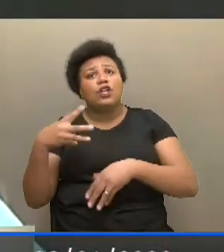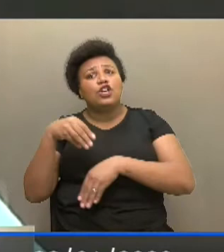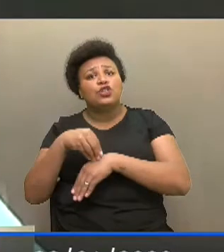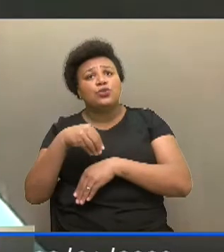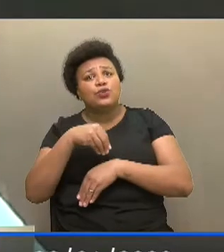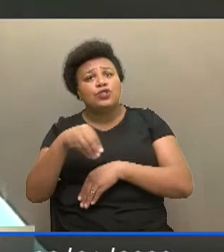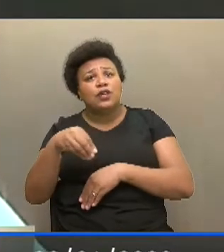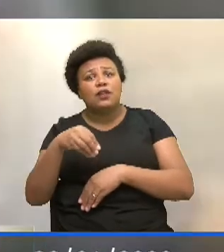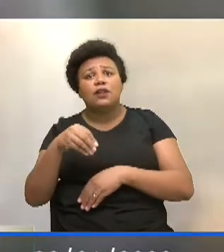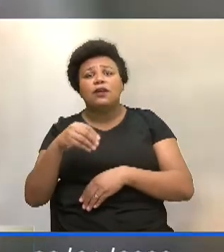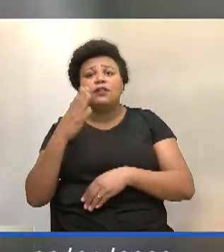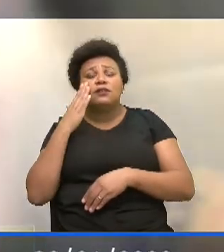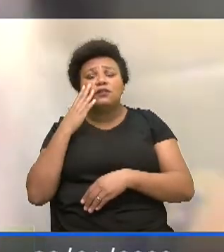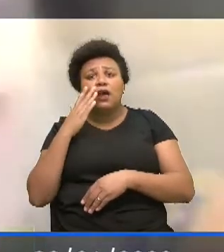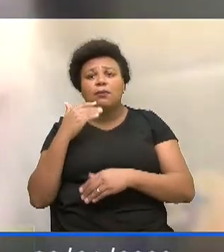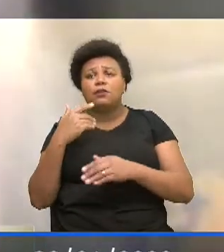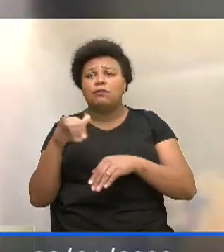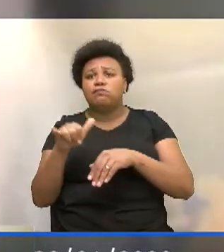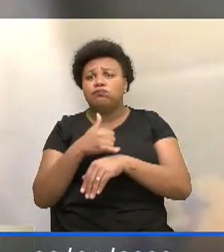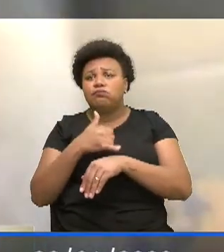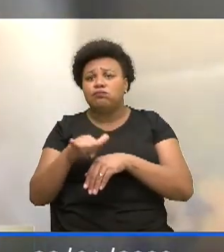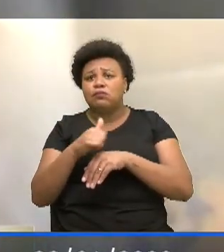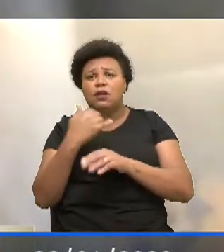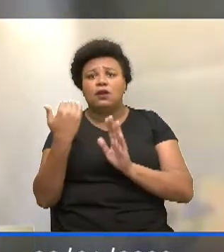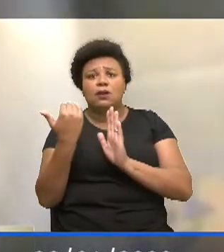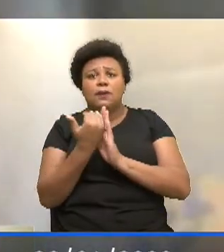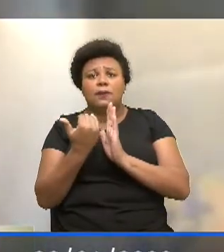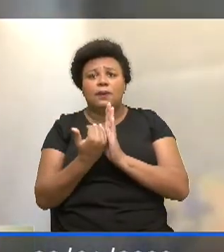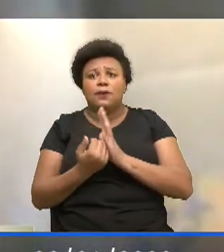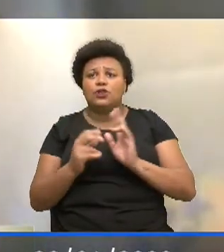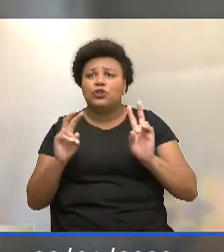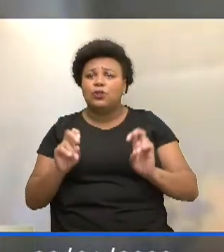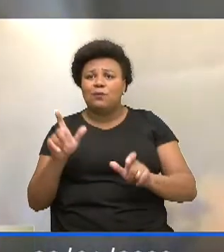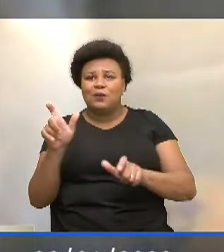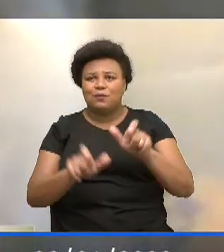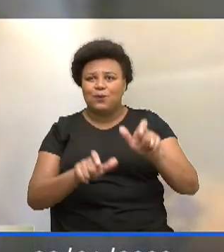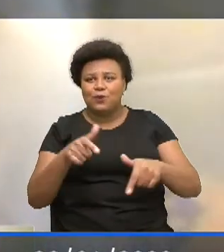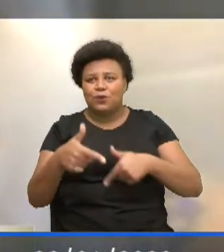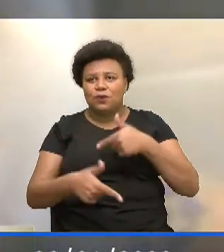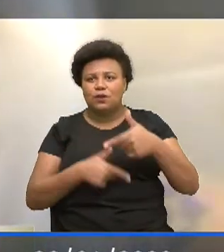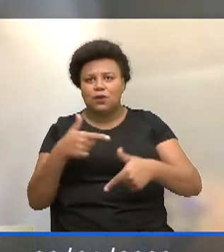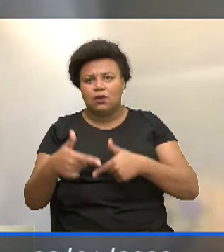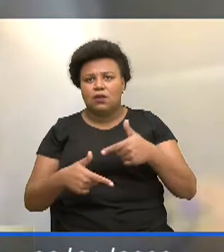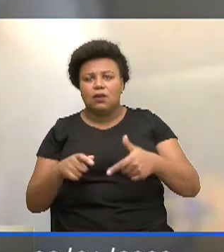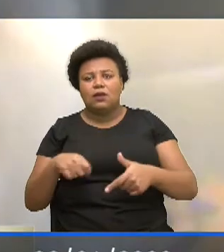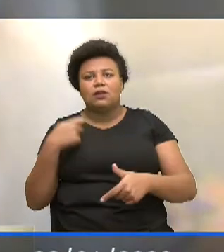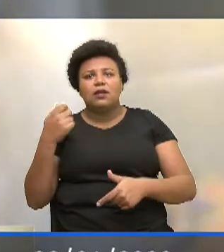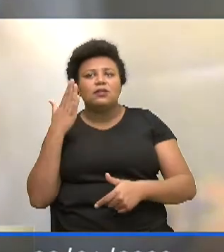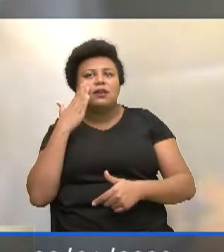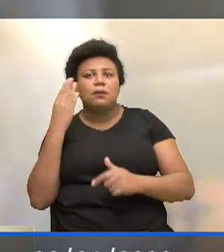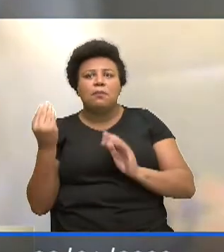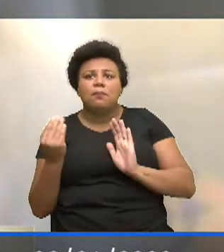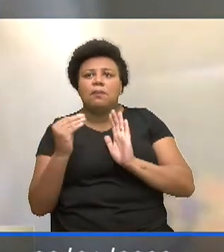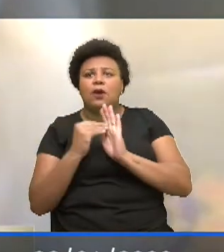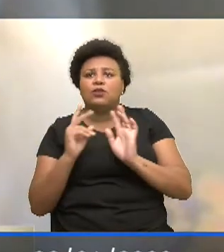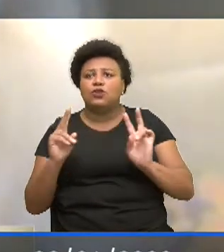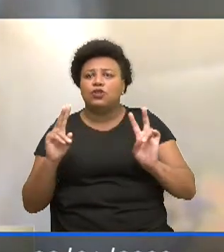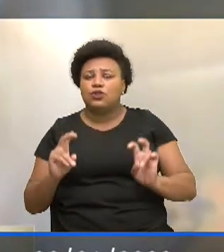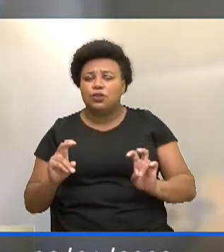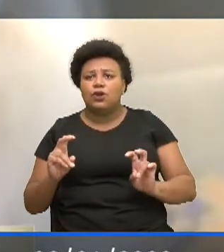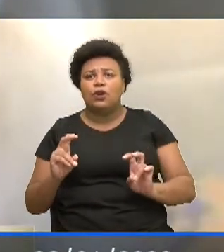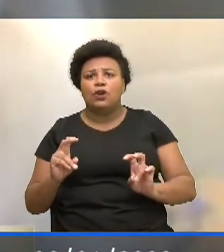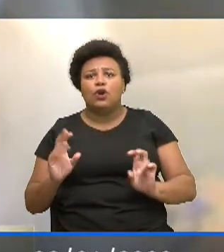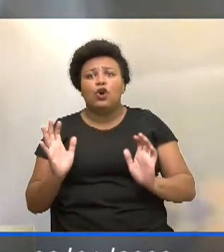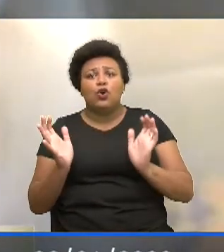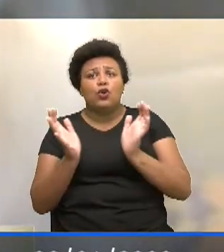de repente, nas medidas ali que ficaram colocadas com relação aos trabalhadores, que de repente se coloca alguma coisa com relação ao